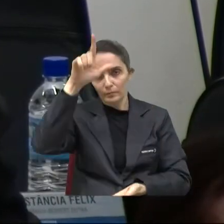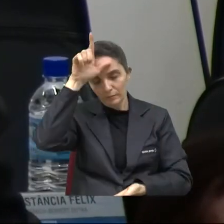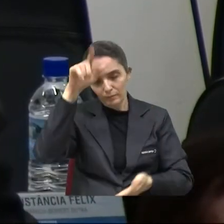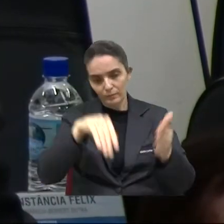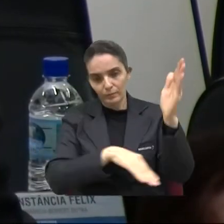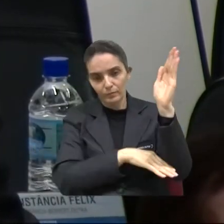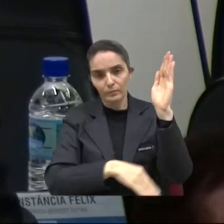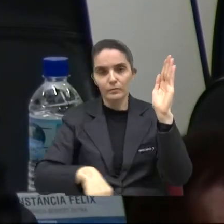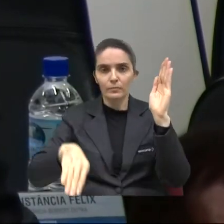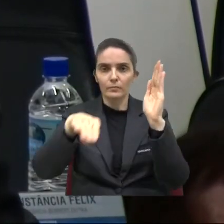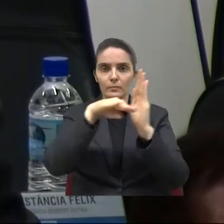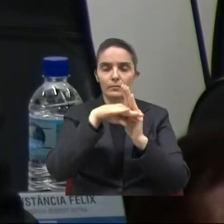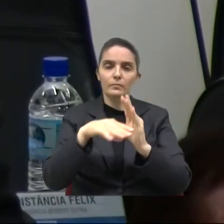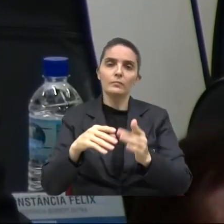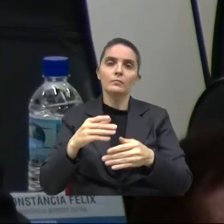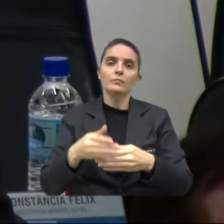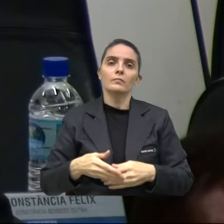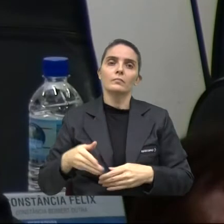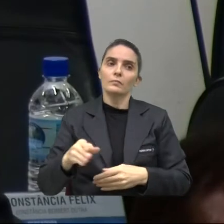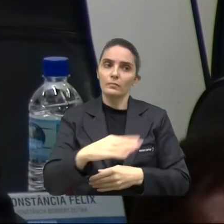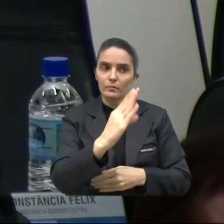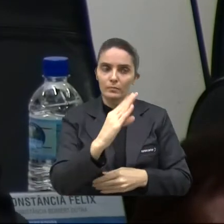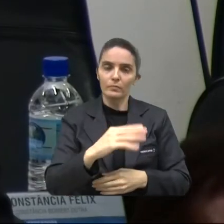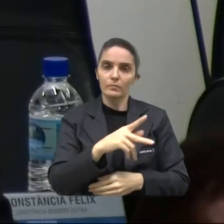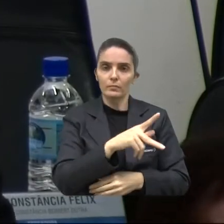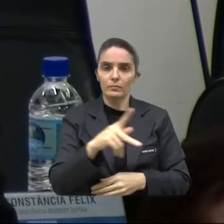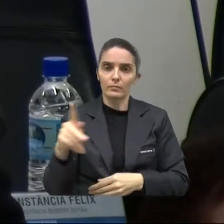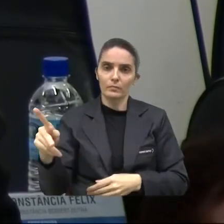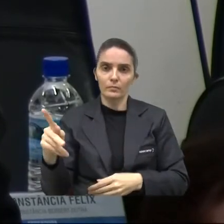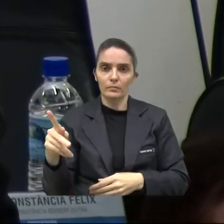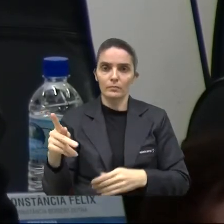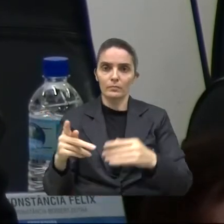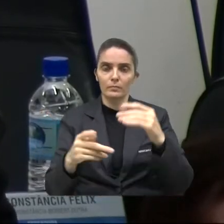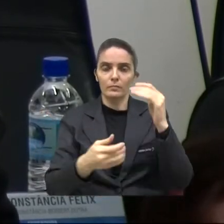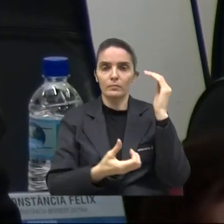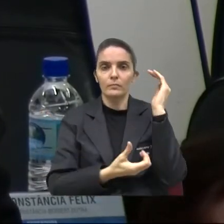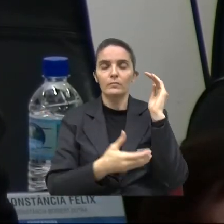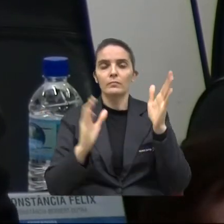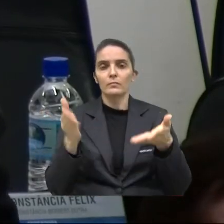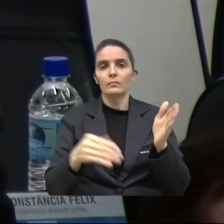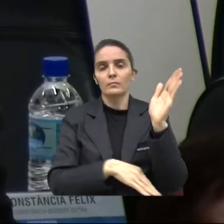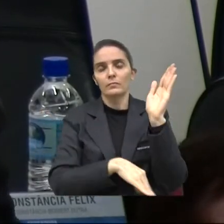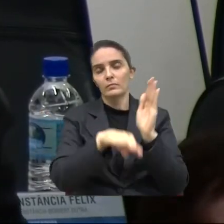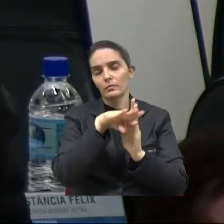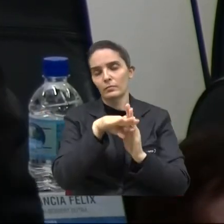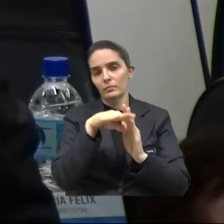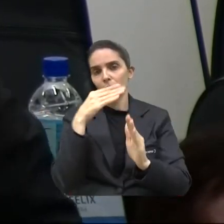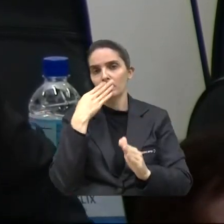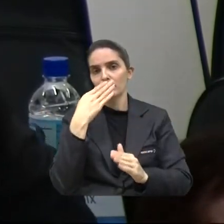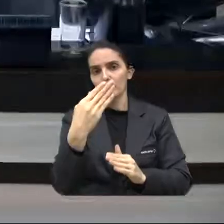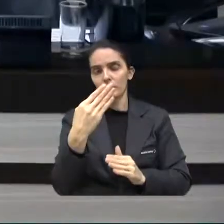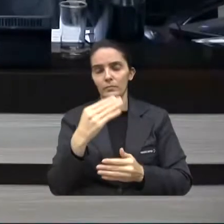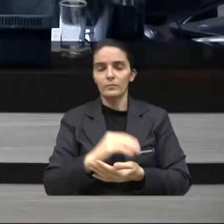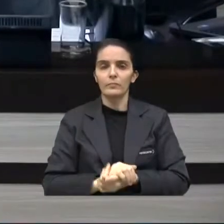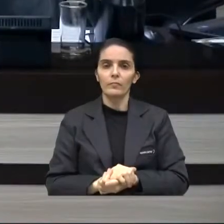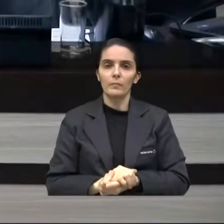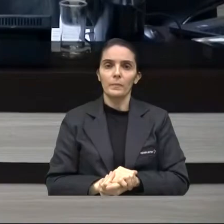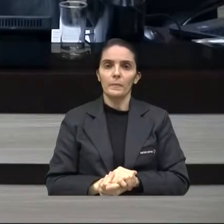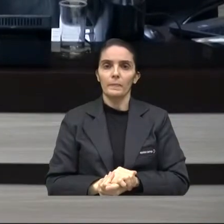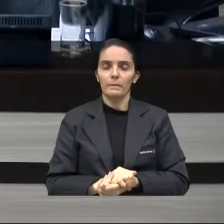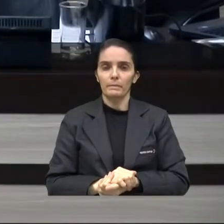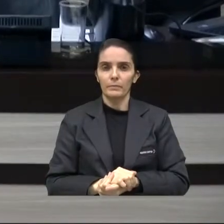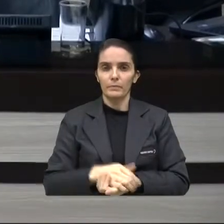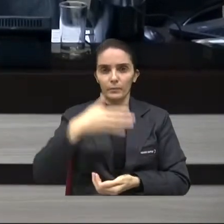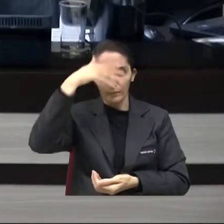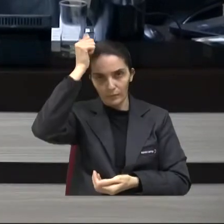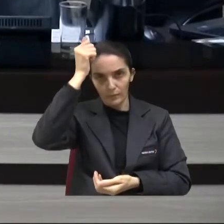que a gente mande essa moção para o presidente da Assembleia Legislativa. Inversão de pauta solicitada pelo vereador Newton Santos.